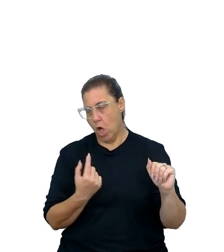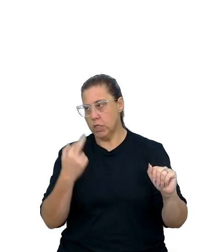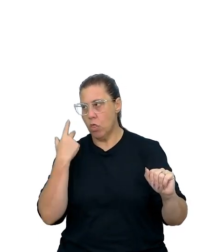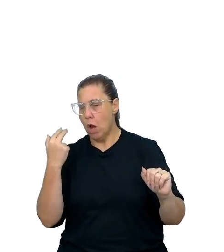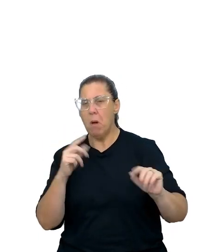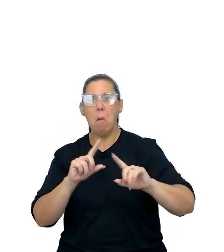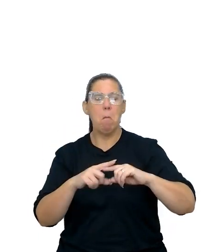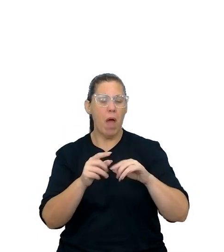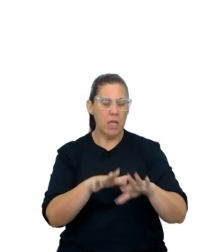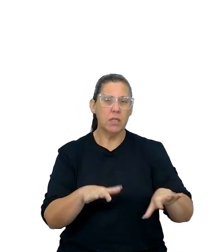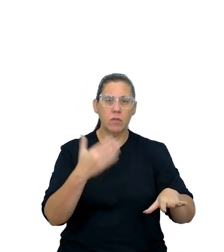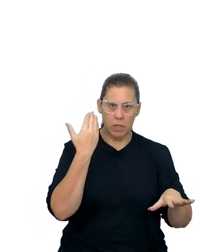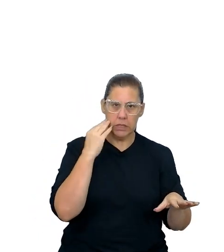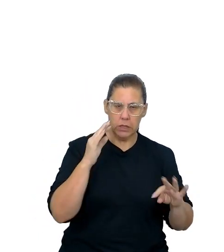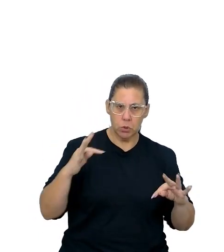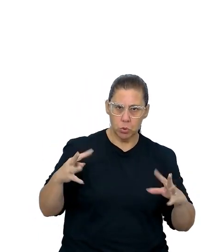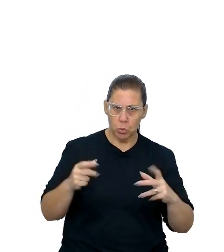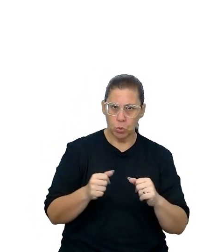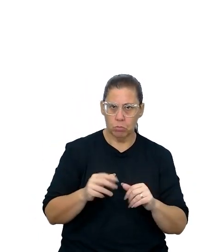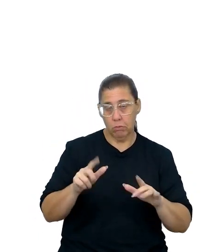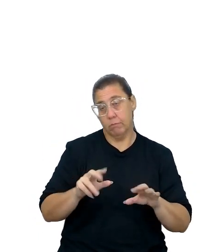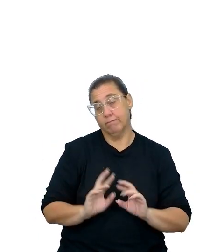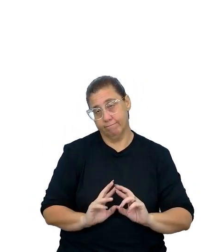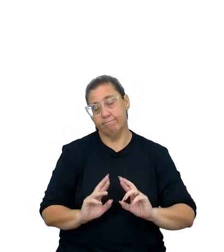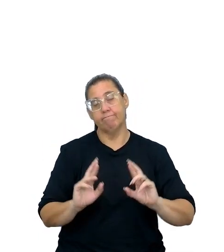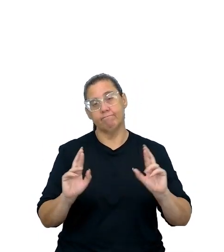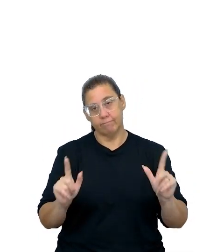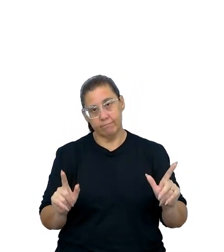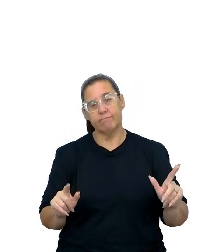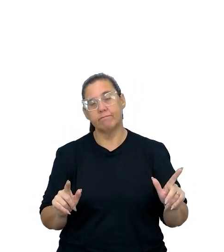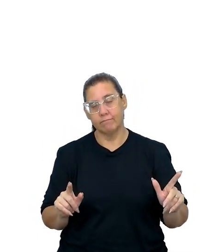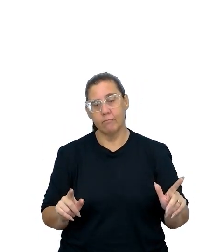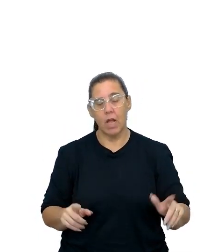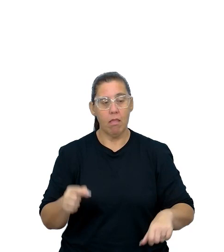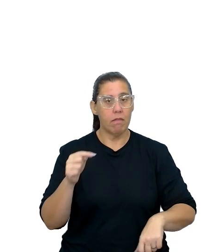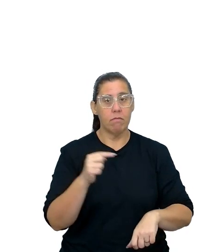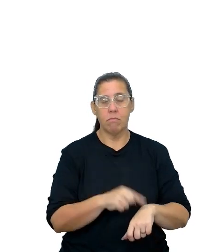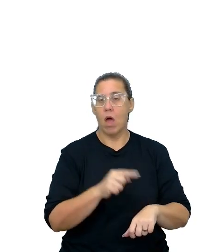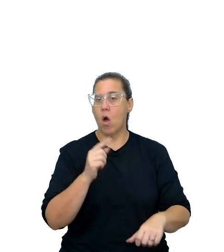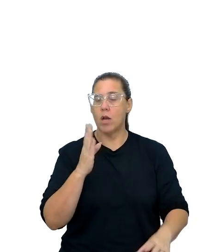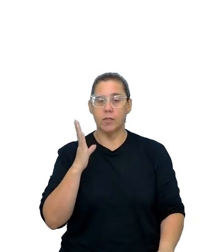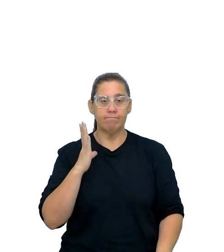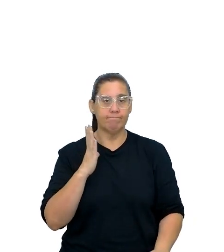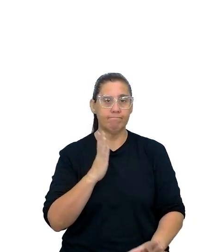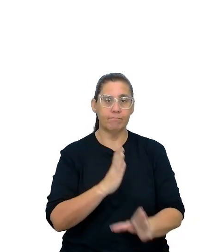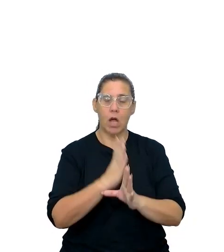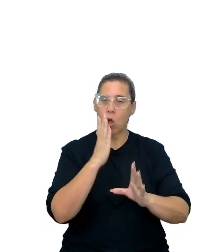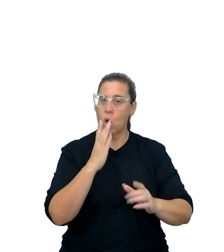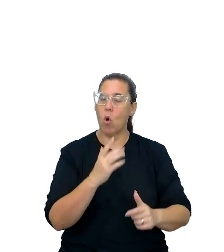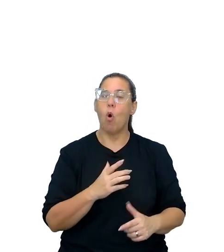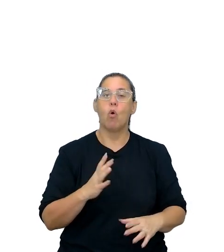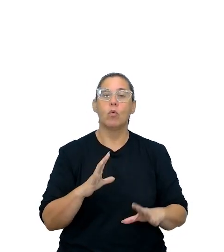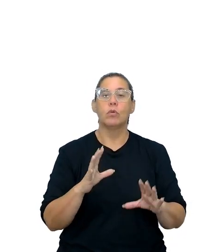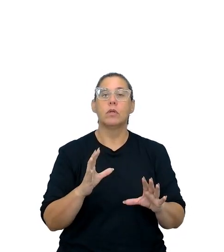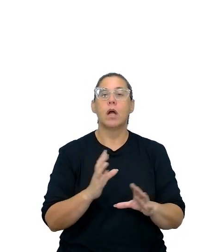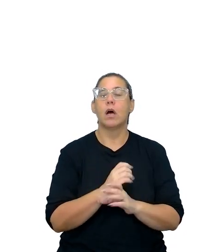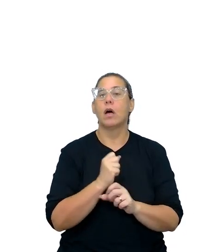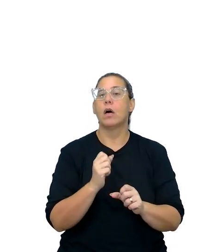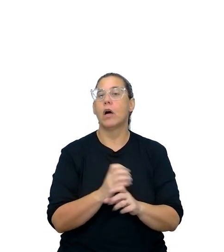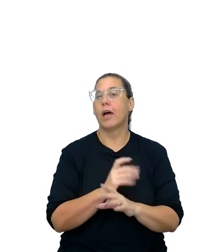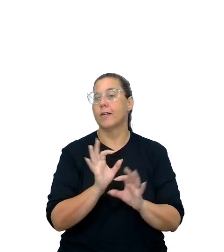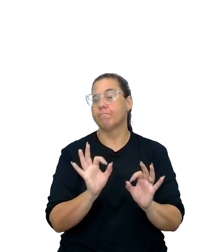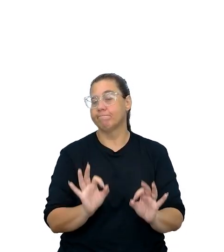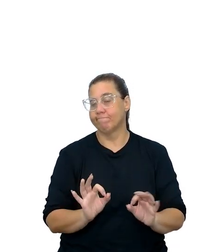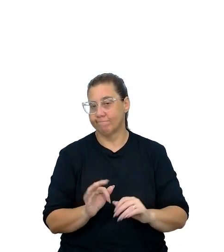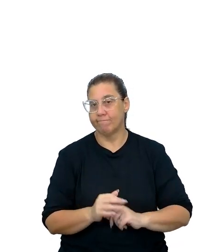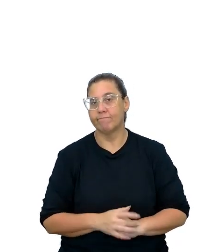vão entender tudo isso? Isso tudo faz a diferença, a gente, né, na hora de resolver esses problemas propostos para as